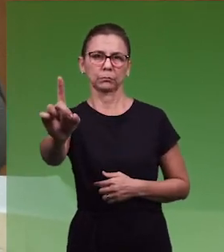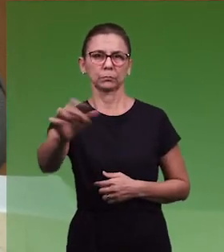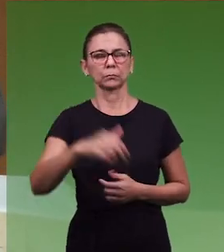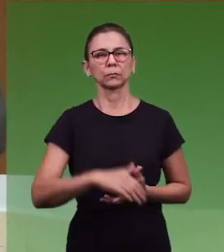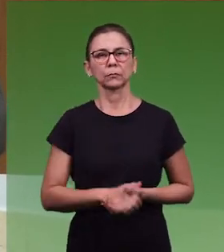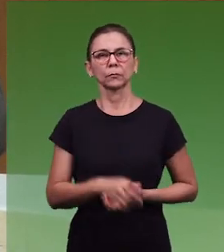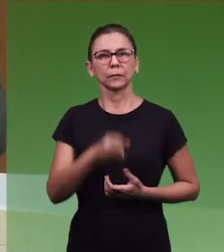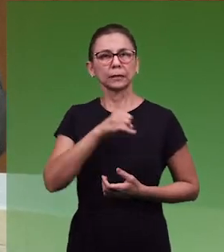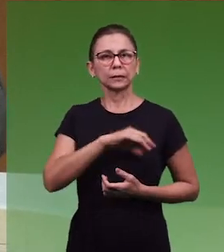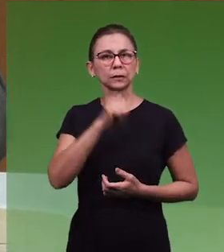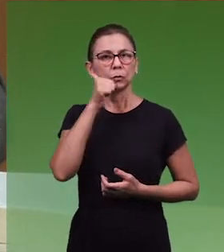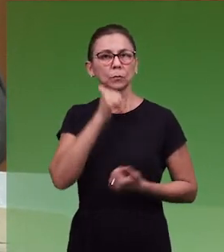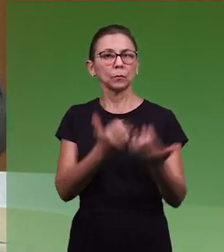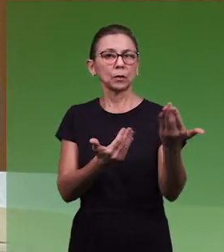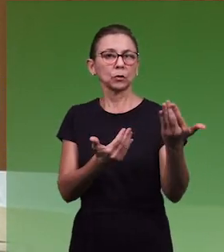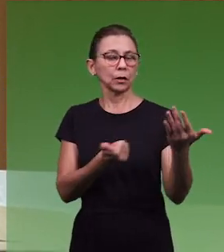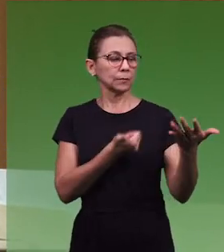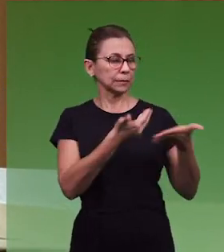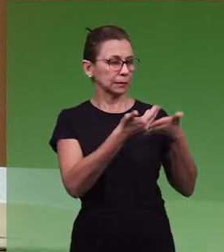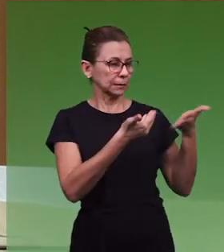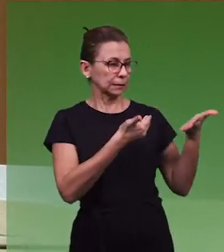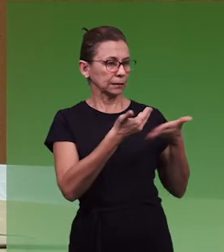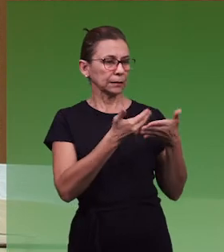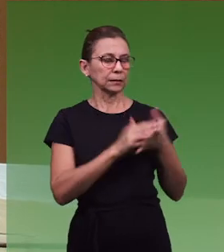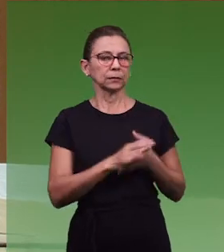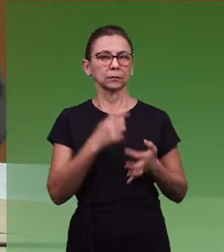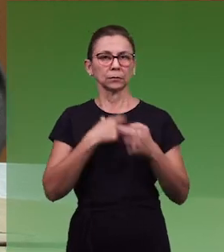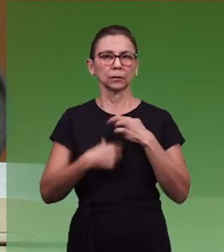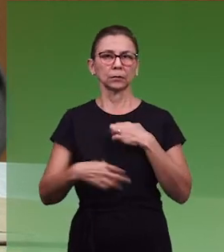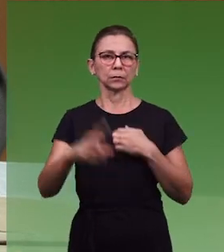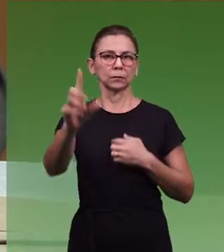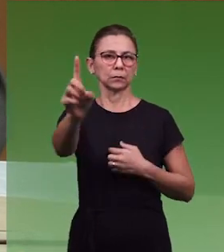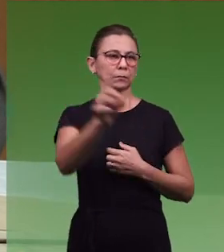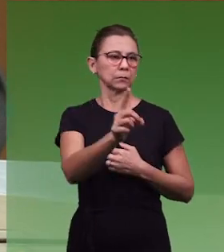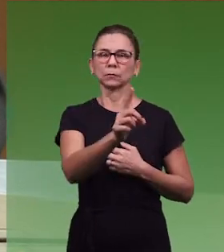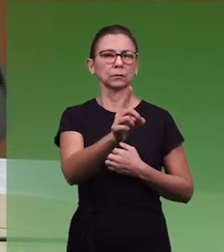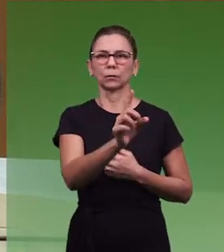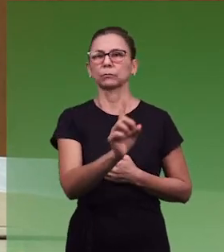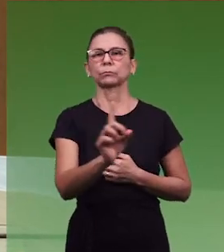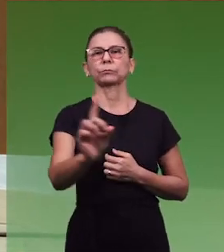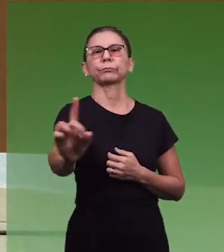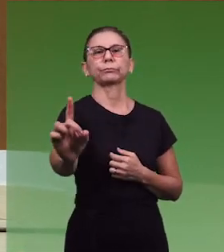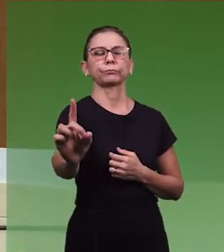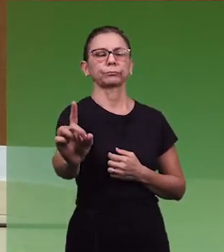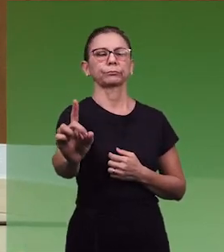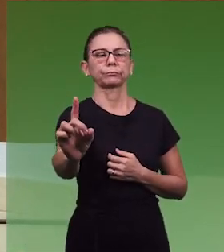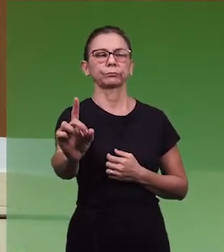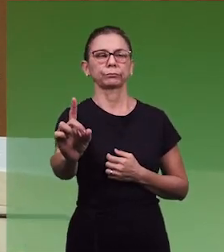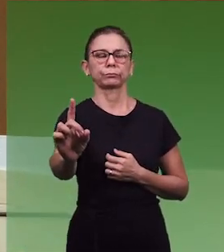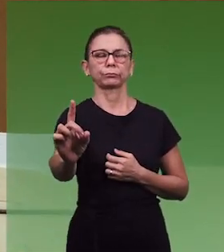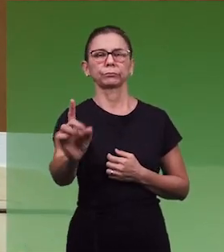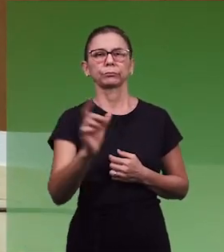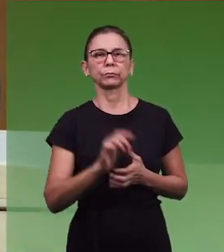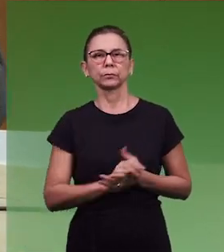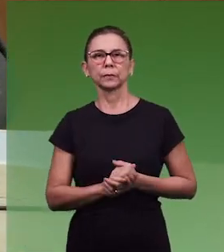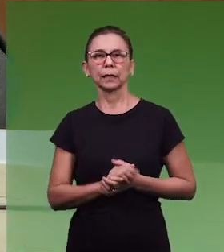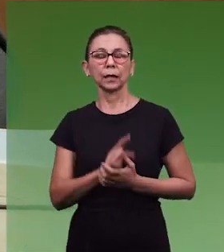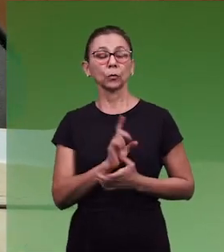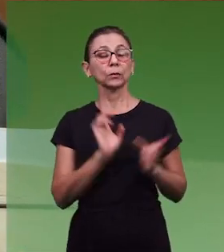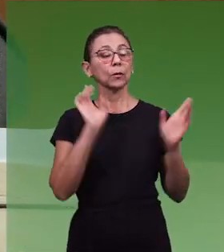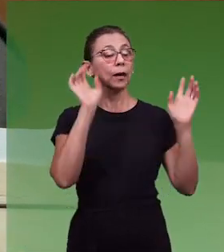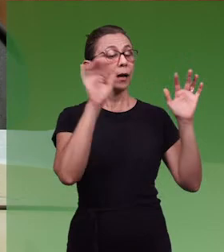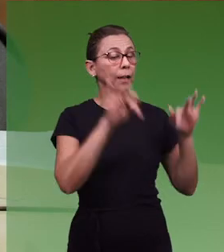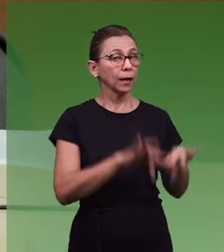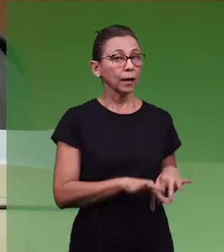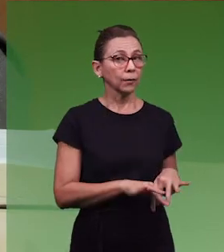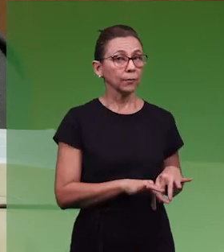Se uma jovem estiver dando assistência, o obreiro não deve chegar lá. E na hora que ela acabar a assistência, ela vai